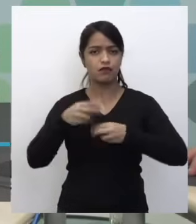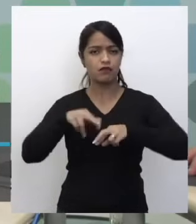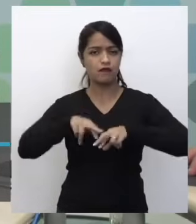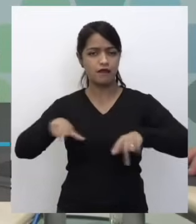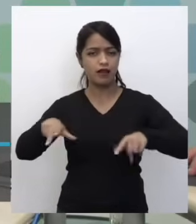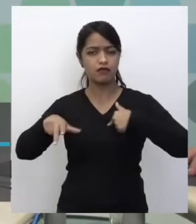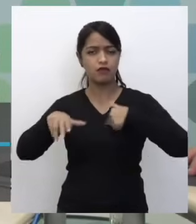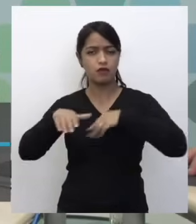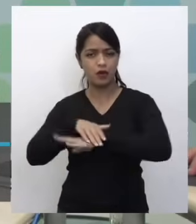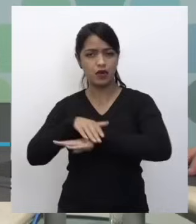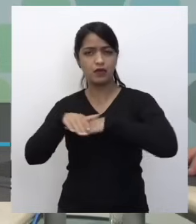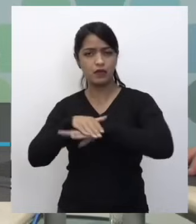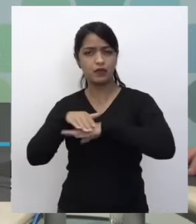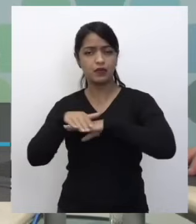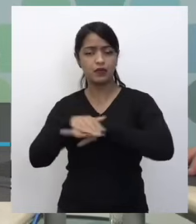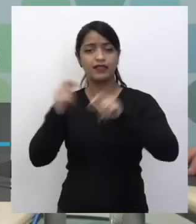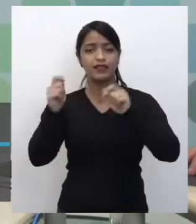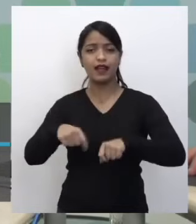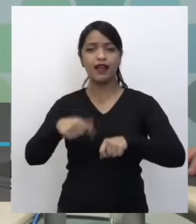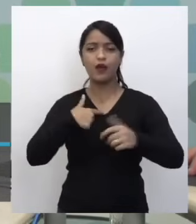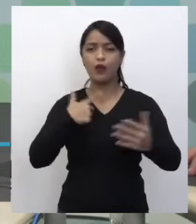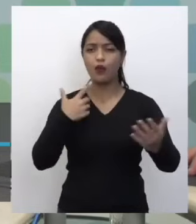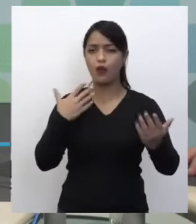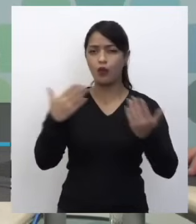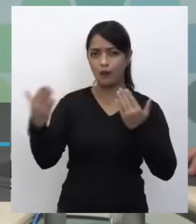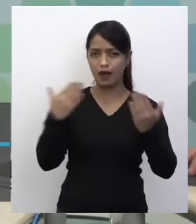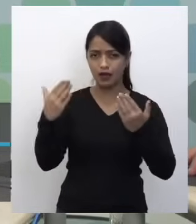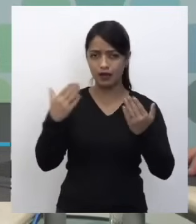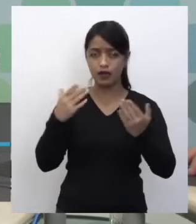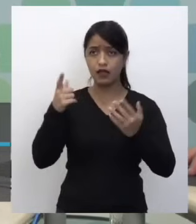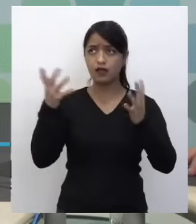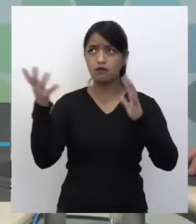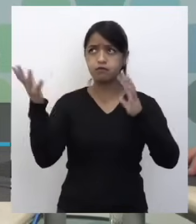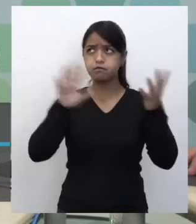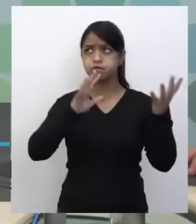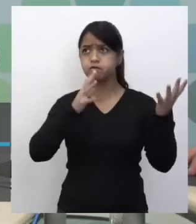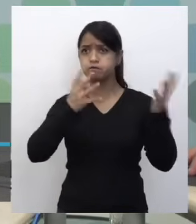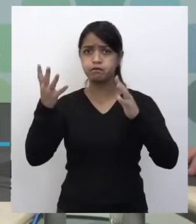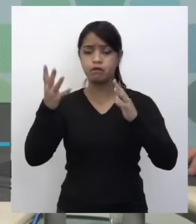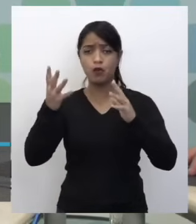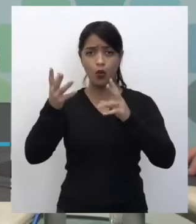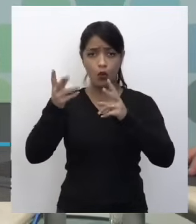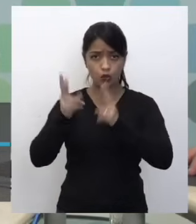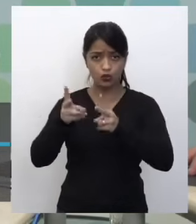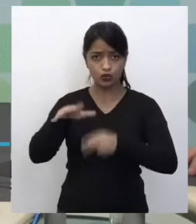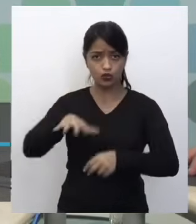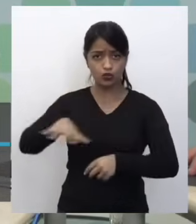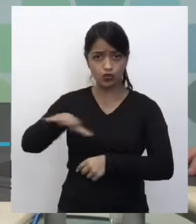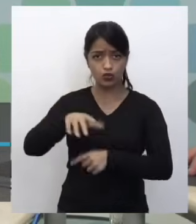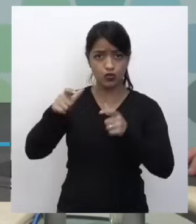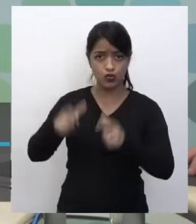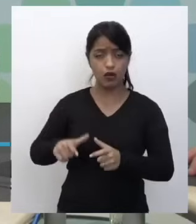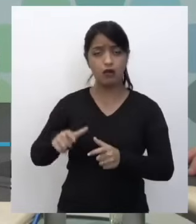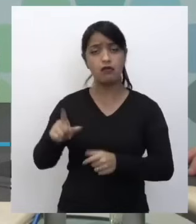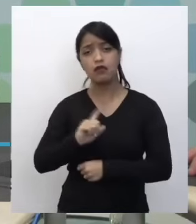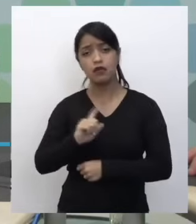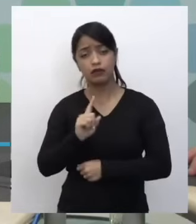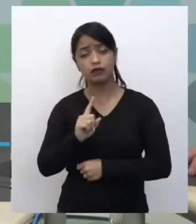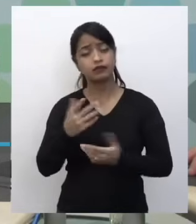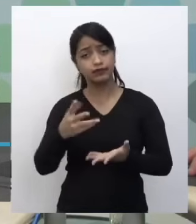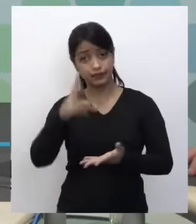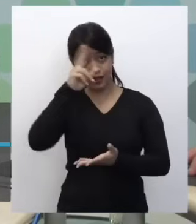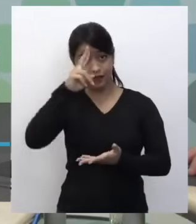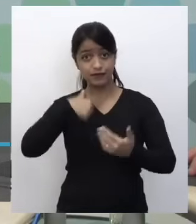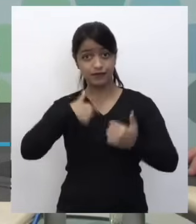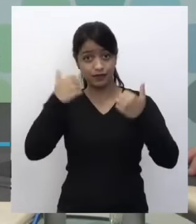um comparativo se aquele padrão climático ainda é pertinente naquela região, né? Porque, como nós falamos, o clima, ele